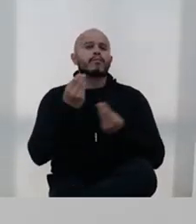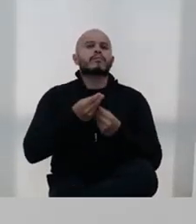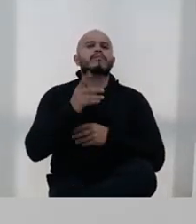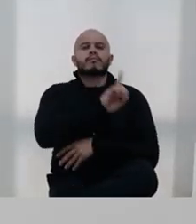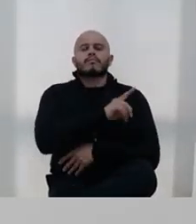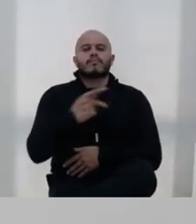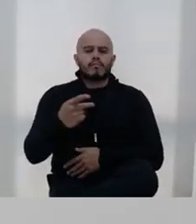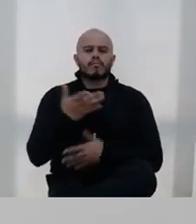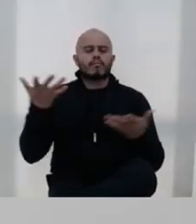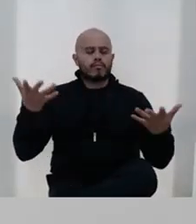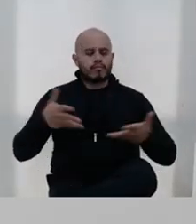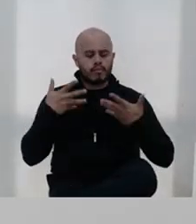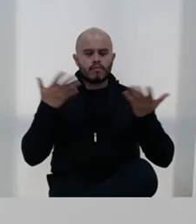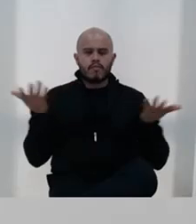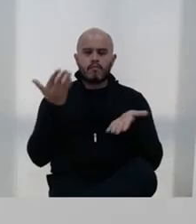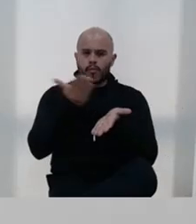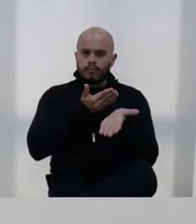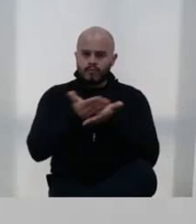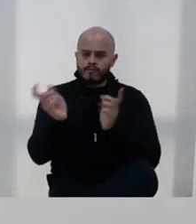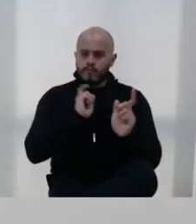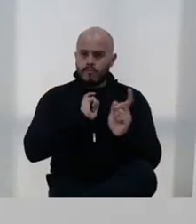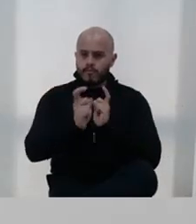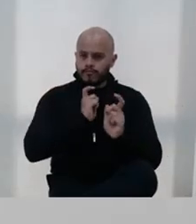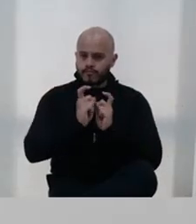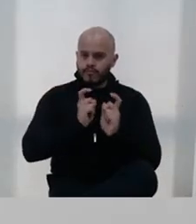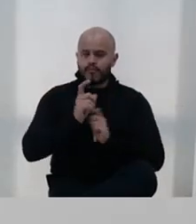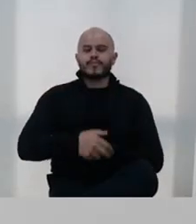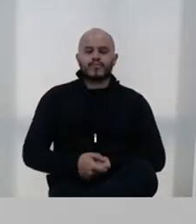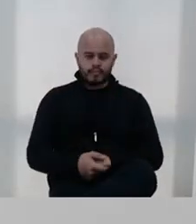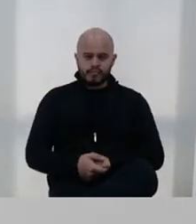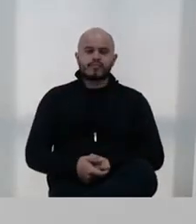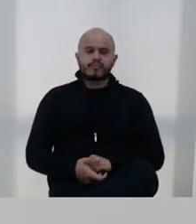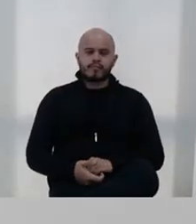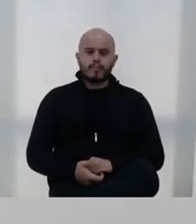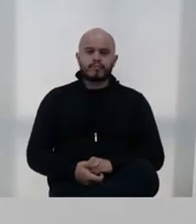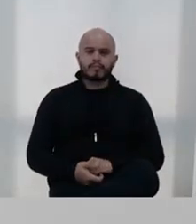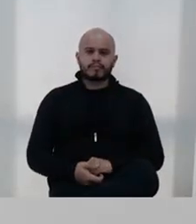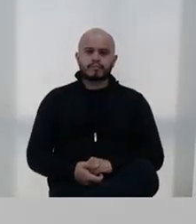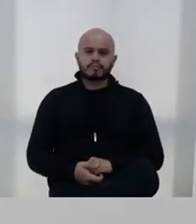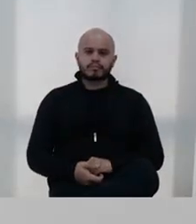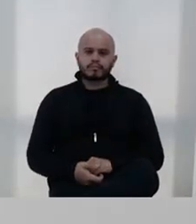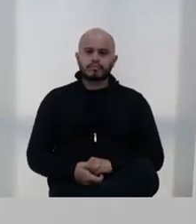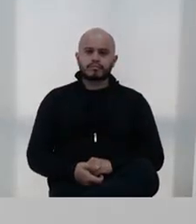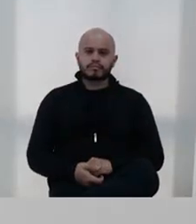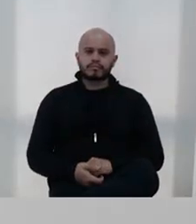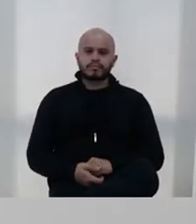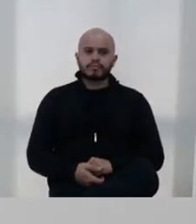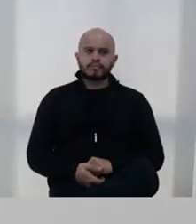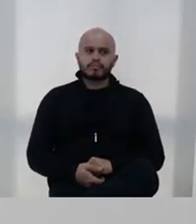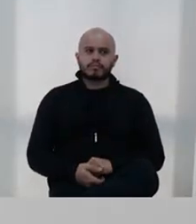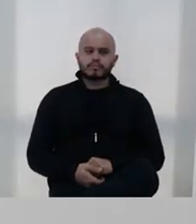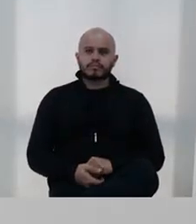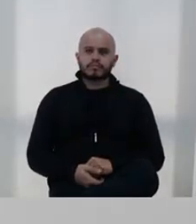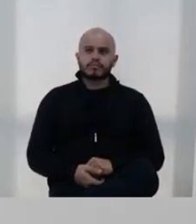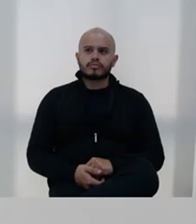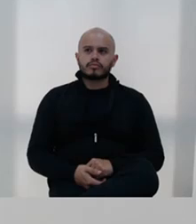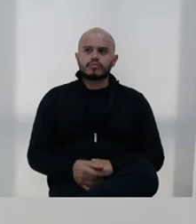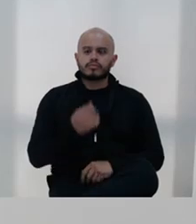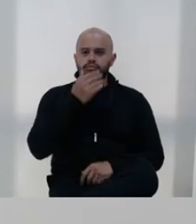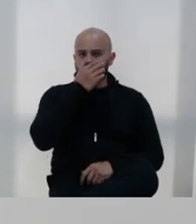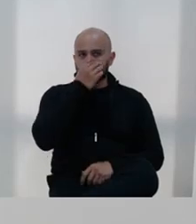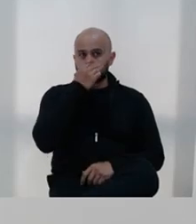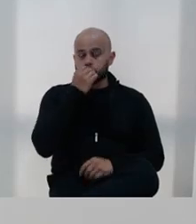alegria dar início a essa sessão diretamente aqui da sede de Santo Amaro. Nós temos,